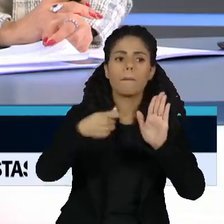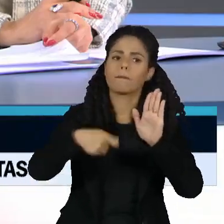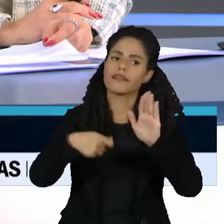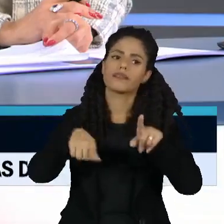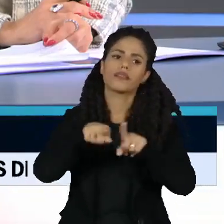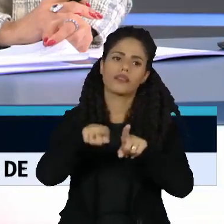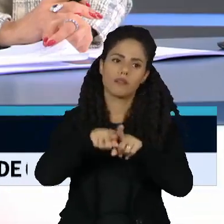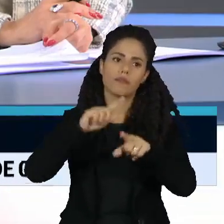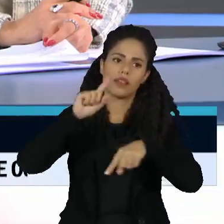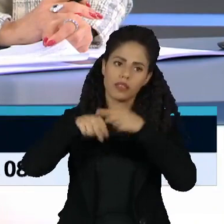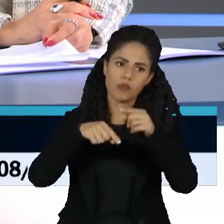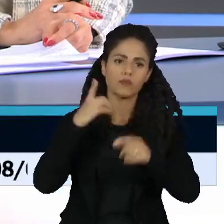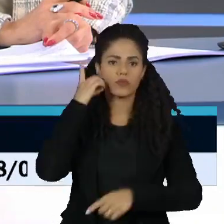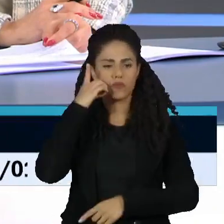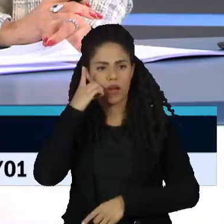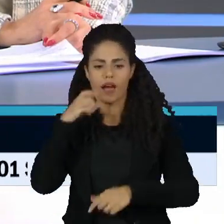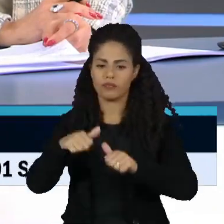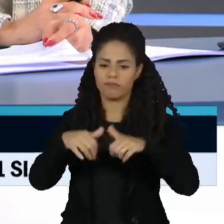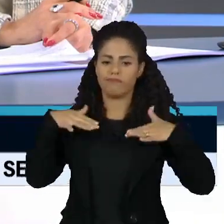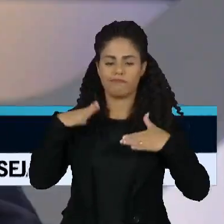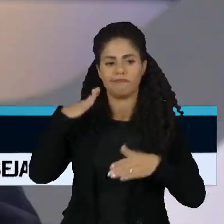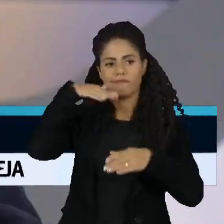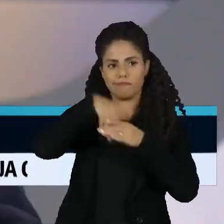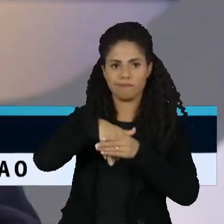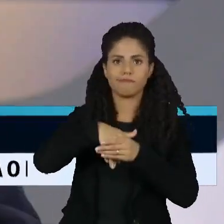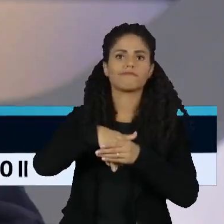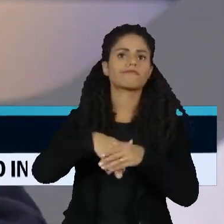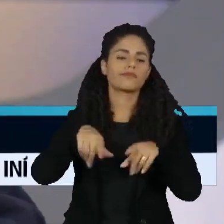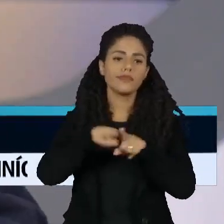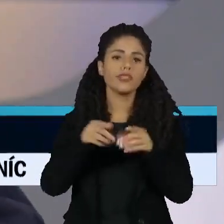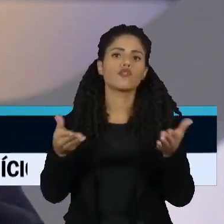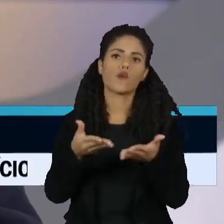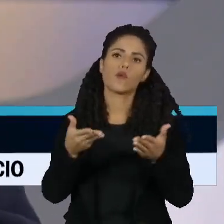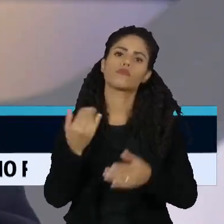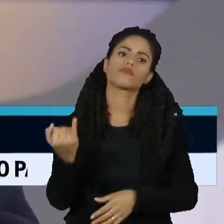Congresso, né? Depois pelo filtro do Congresso, que hoje é bastante conservador.